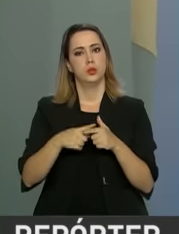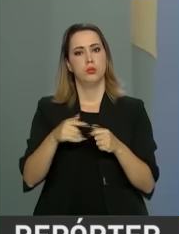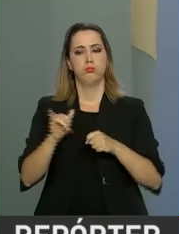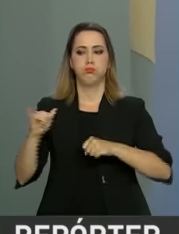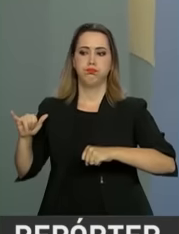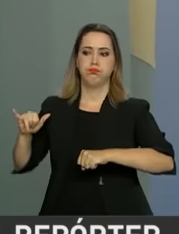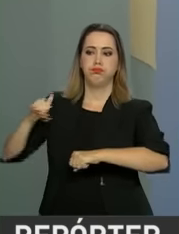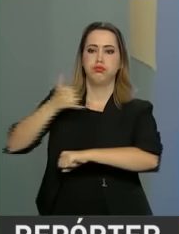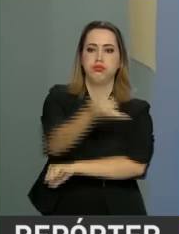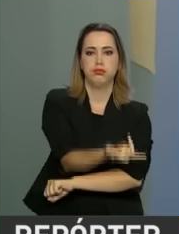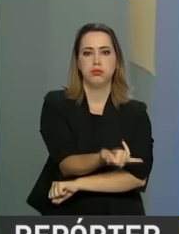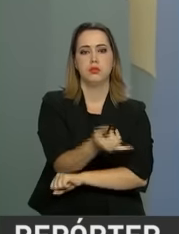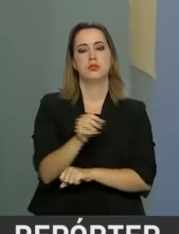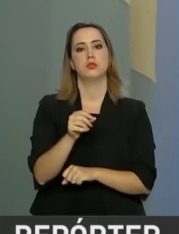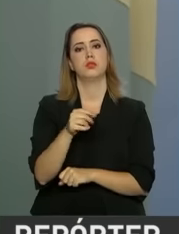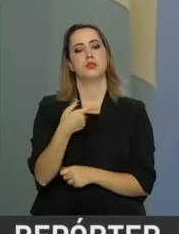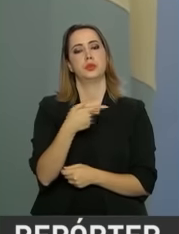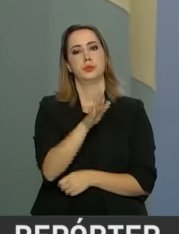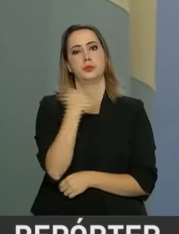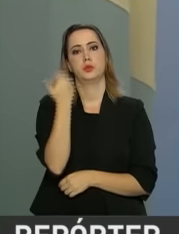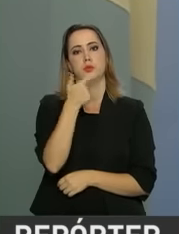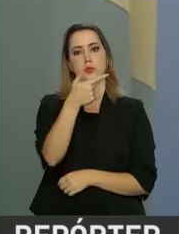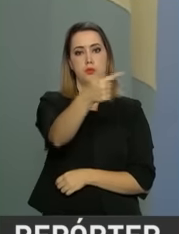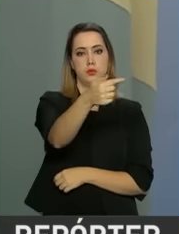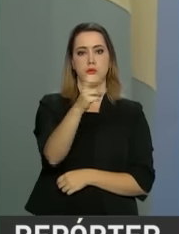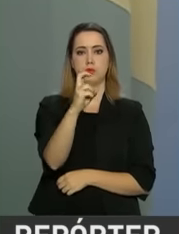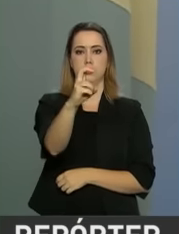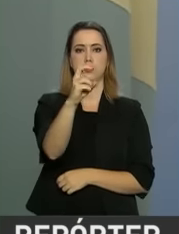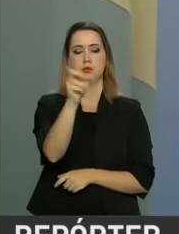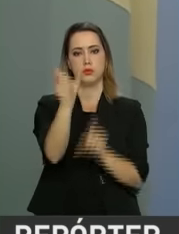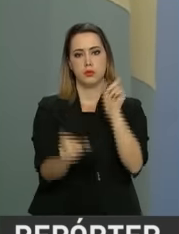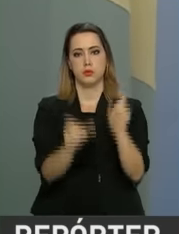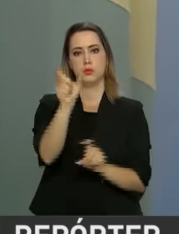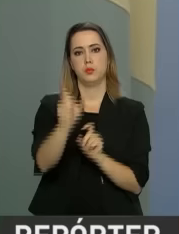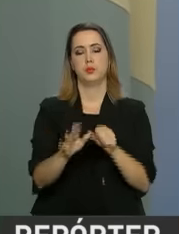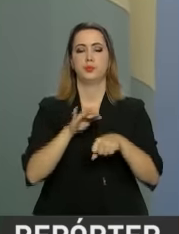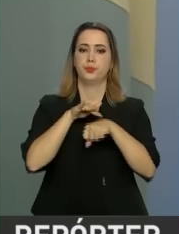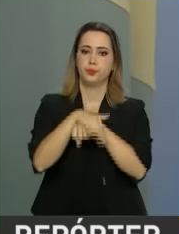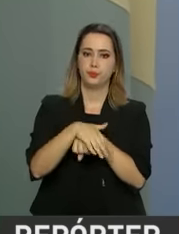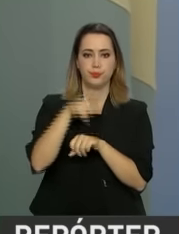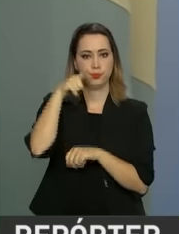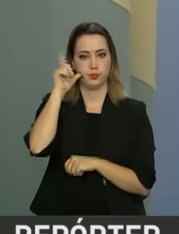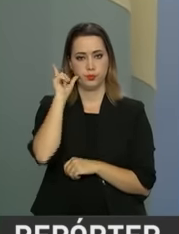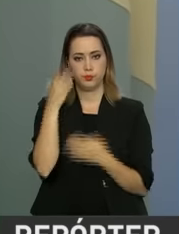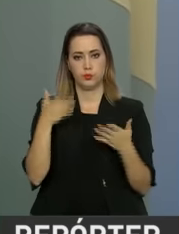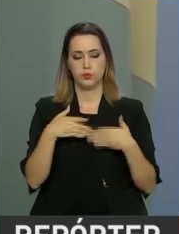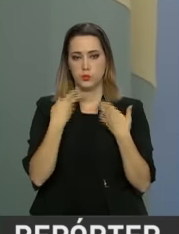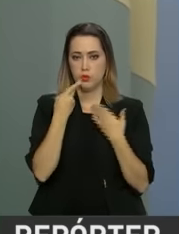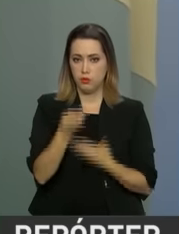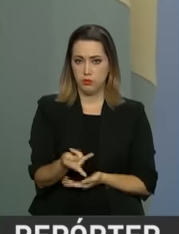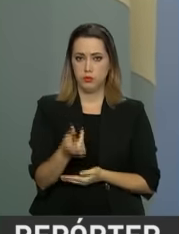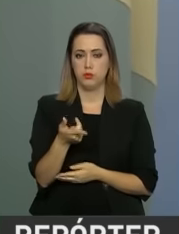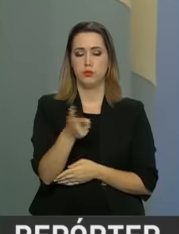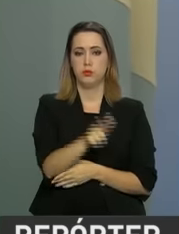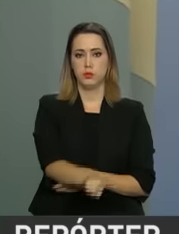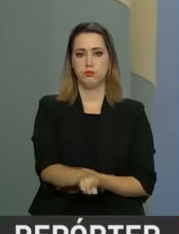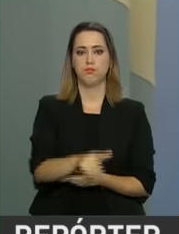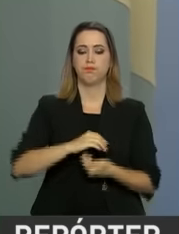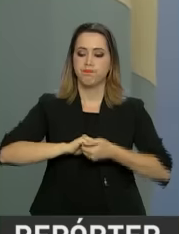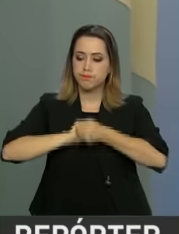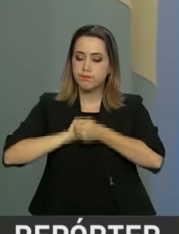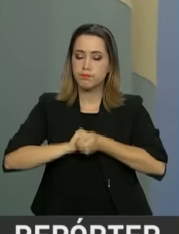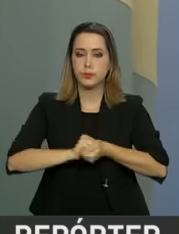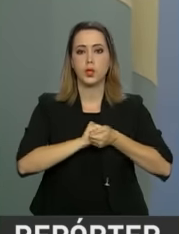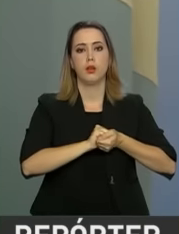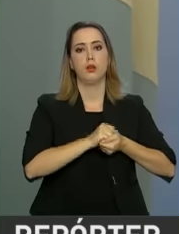provocou 75 vítimas fatais na noite de ontem. Ao reiterar seus sentimentos de